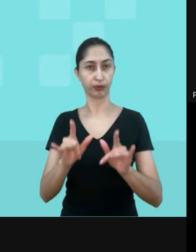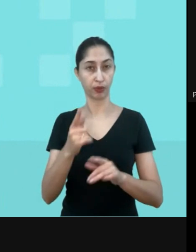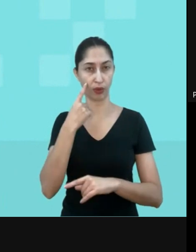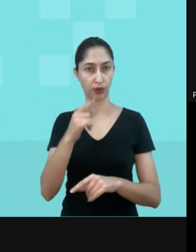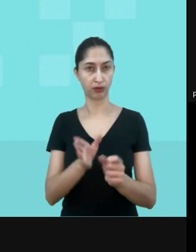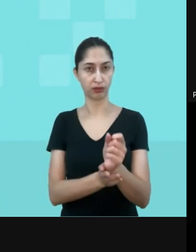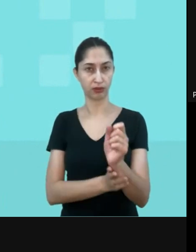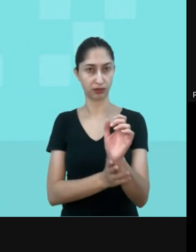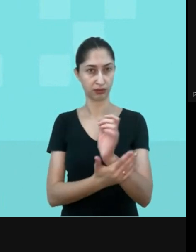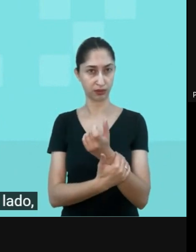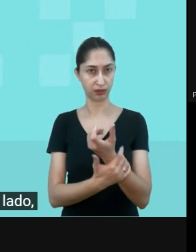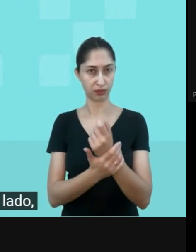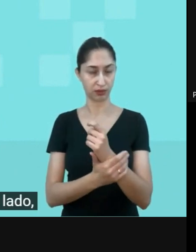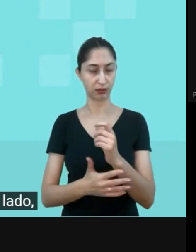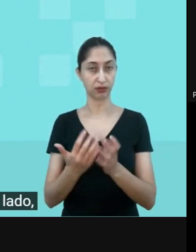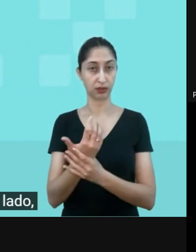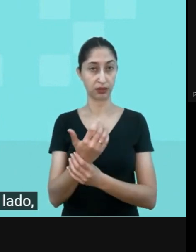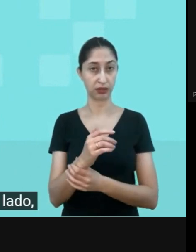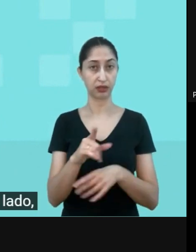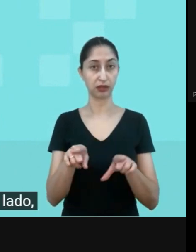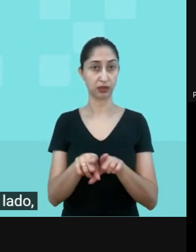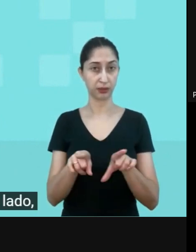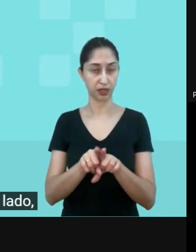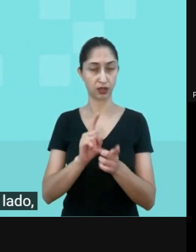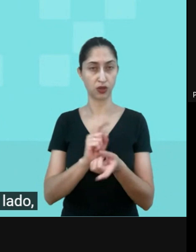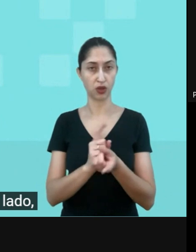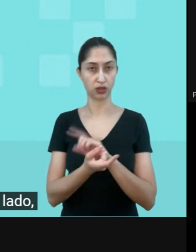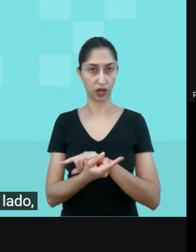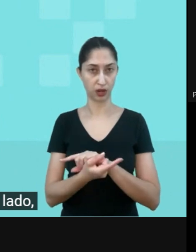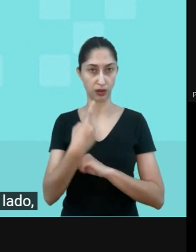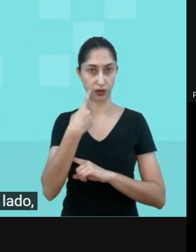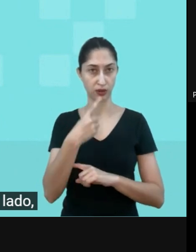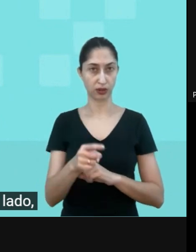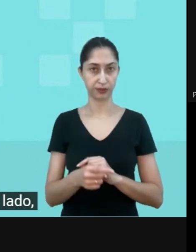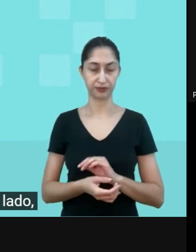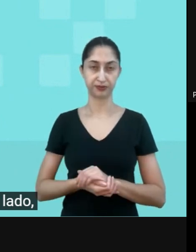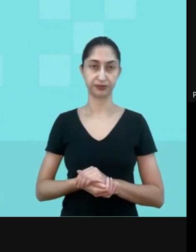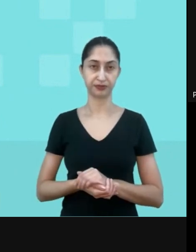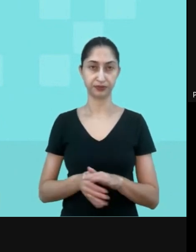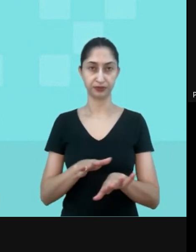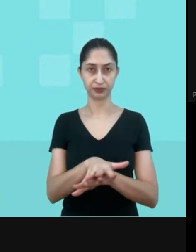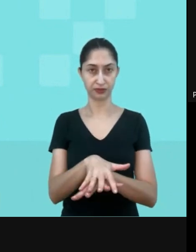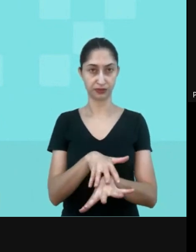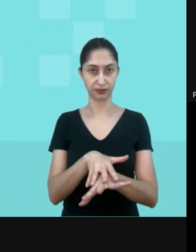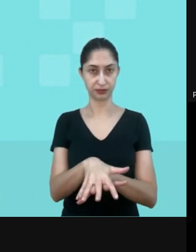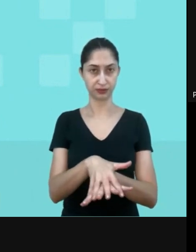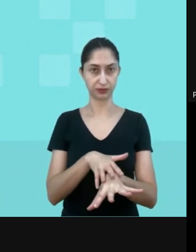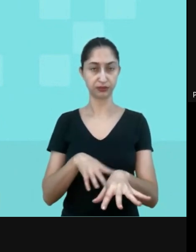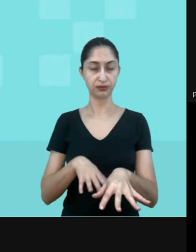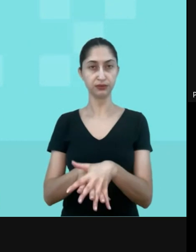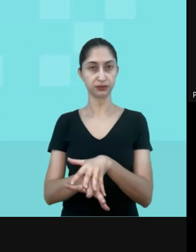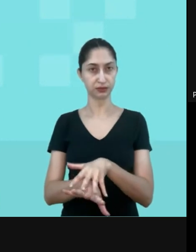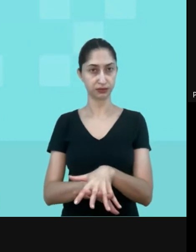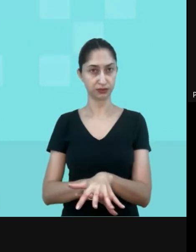nos pulsos, tá vendo? No pulso. Depois, ao contrário, do outro lado, nas costas da mão, dos